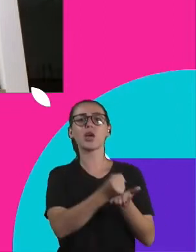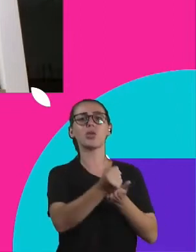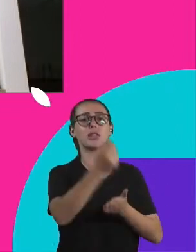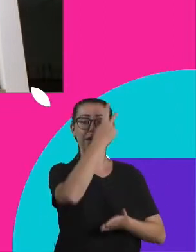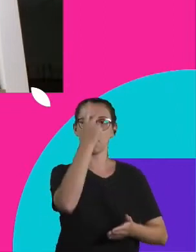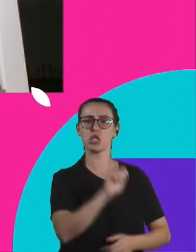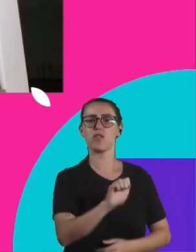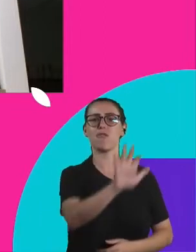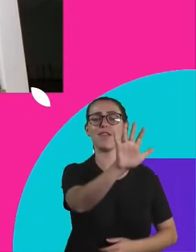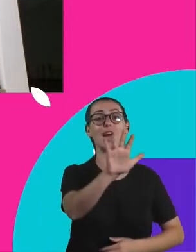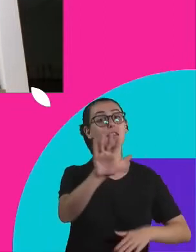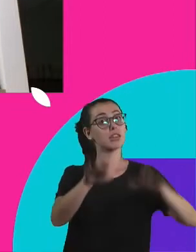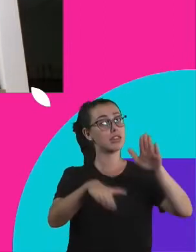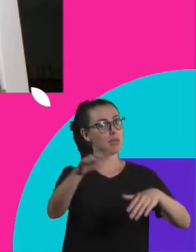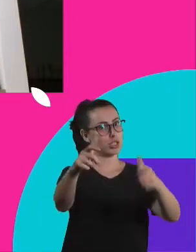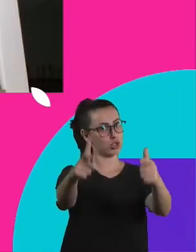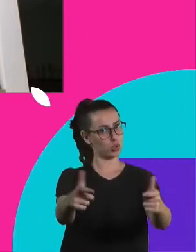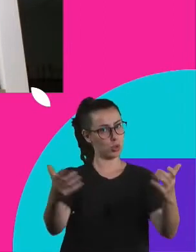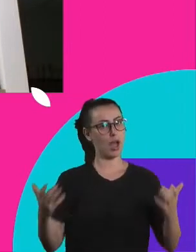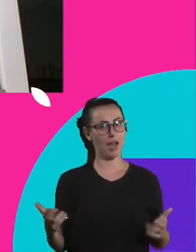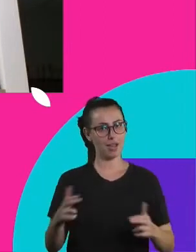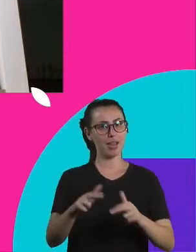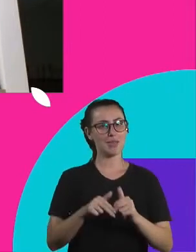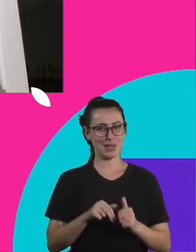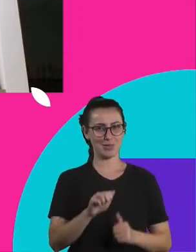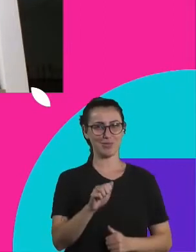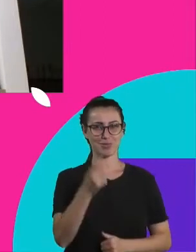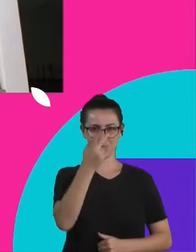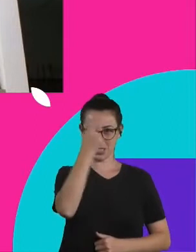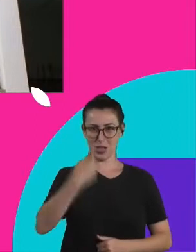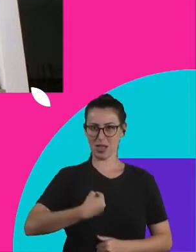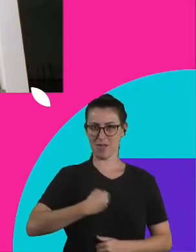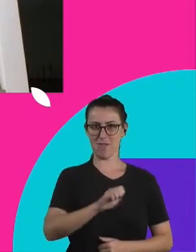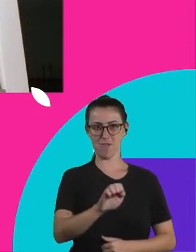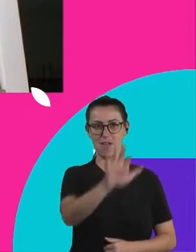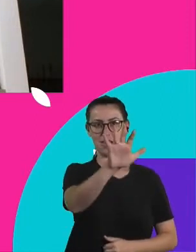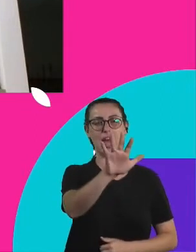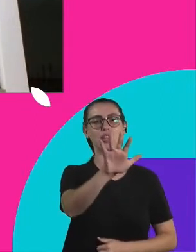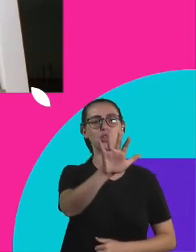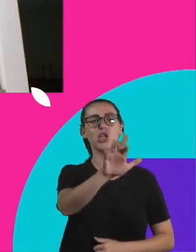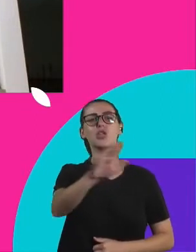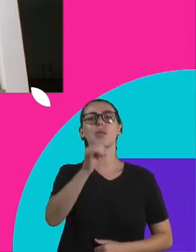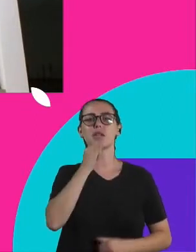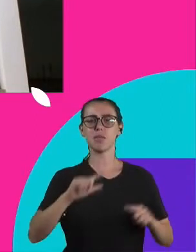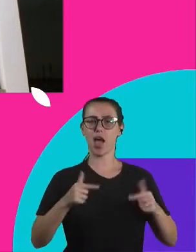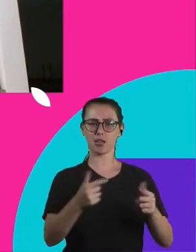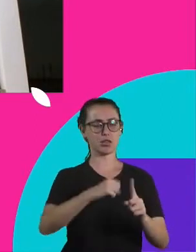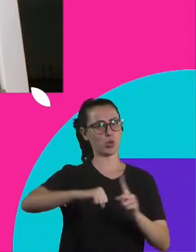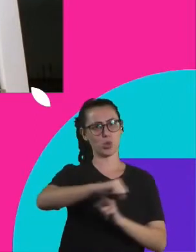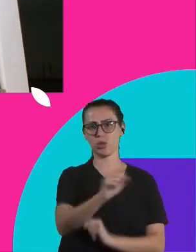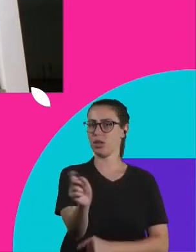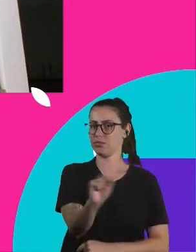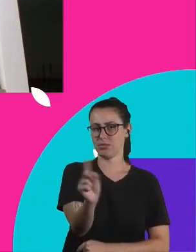lugares. Então, o fato de você empregar favelado não significa que você está com uma ação social. Social é quando